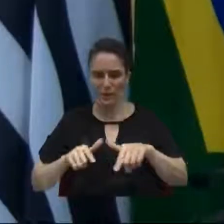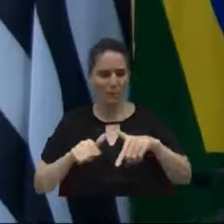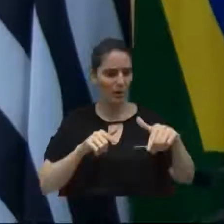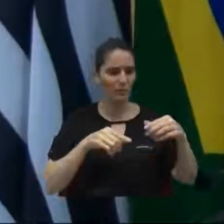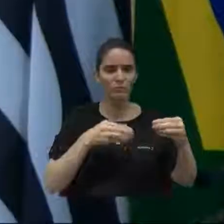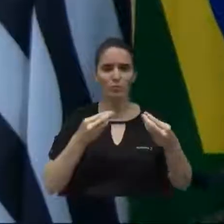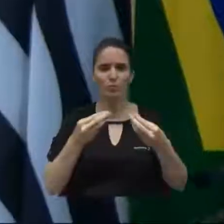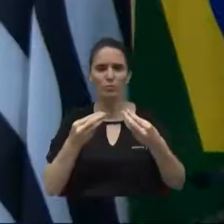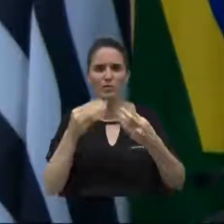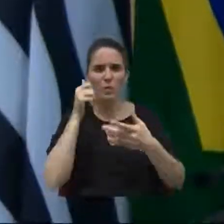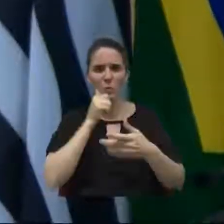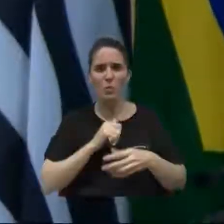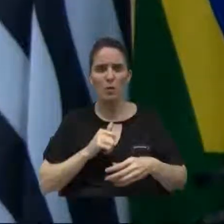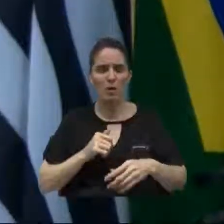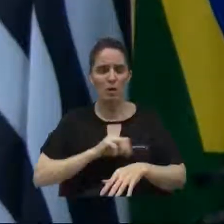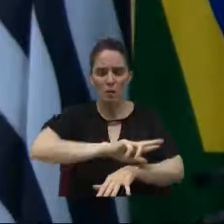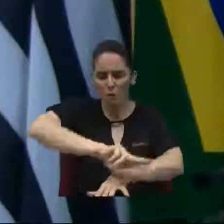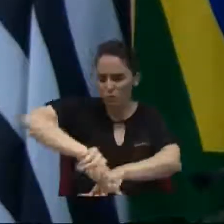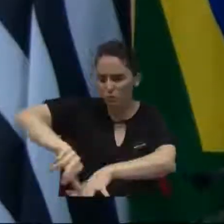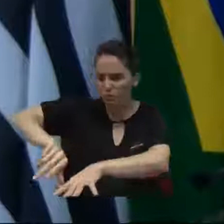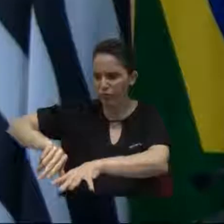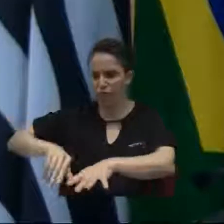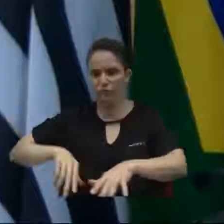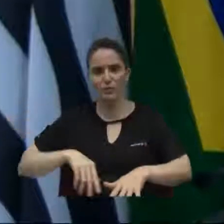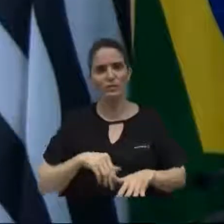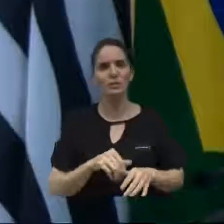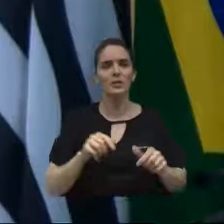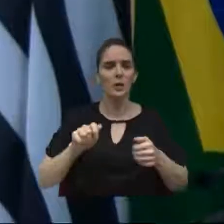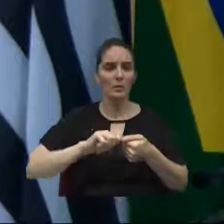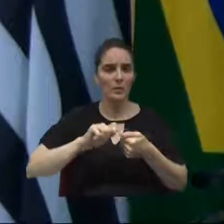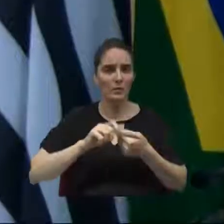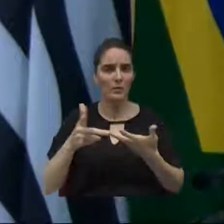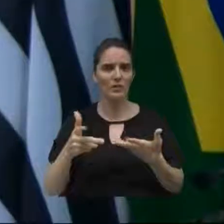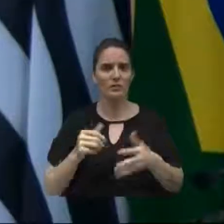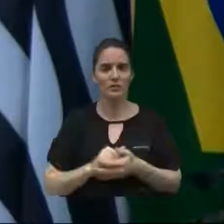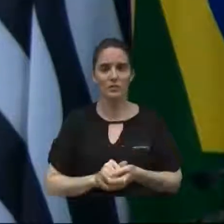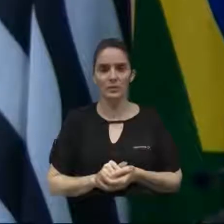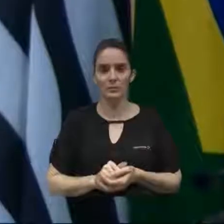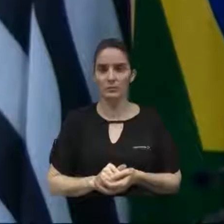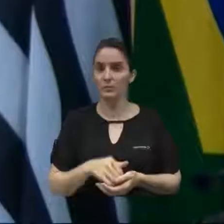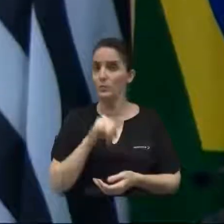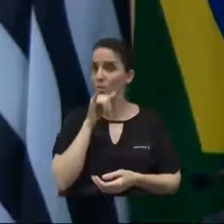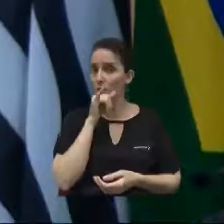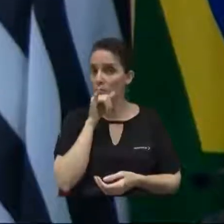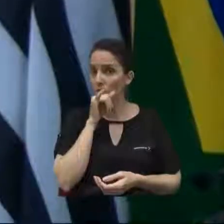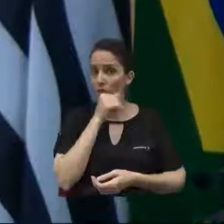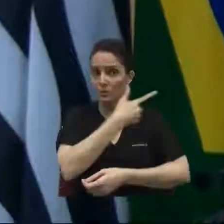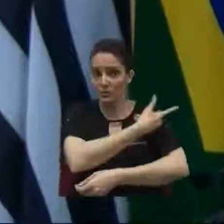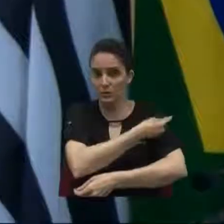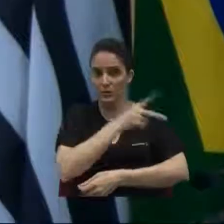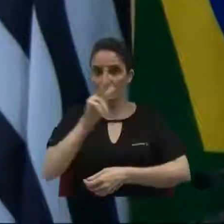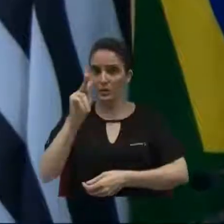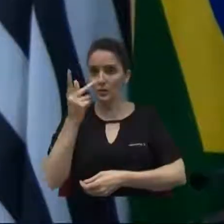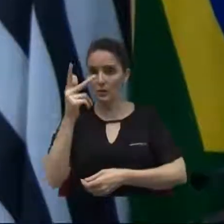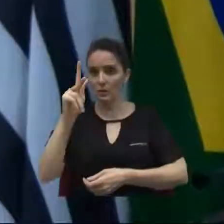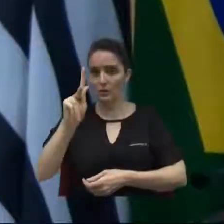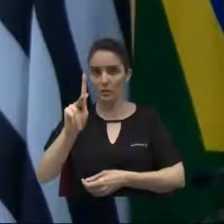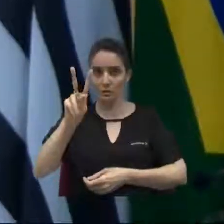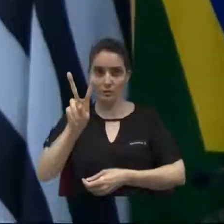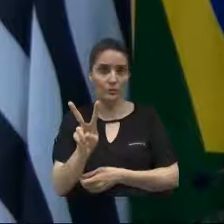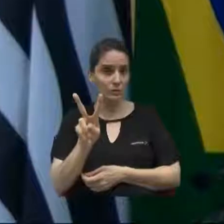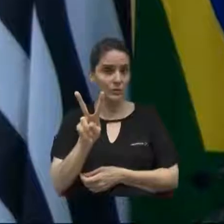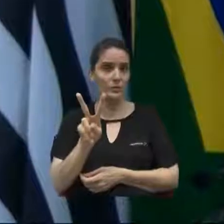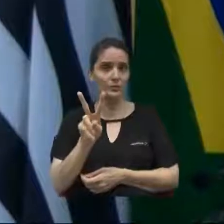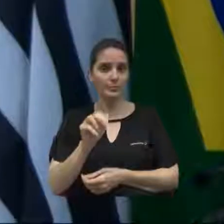mulheres que têm tanto a fazeres nos dias de hoje. Por exemplo, a vacina HPV, que